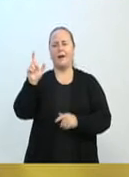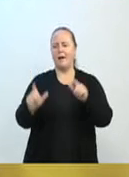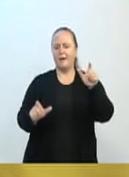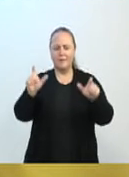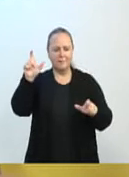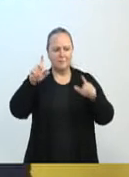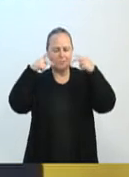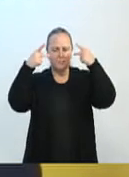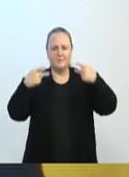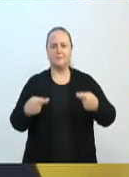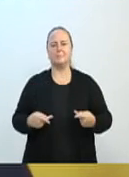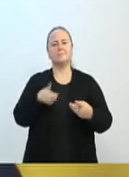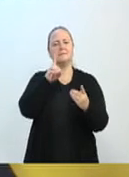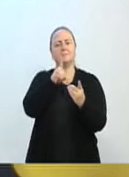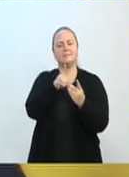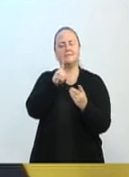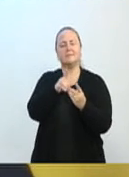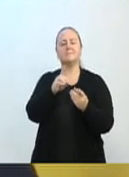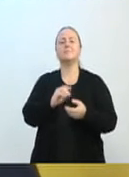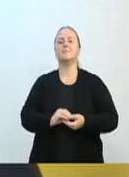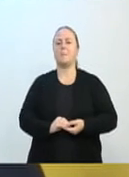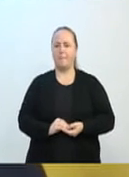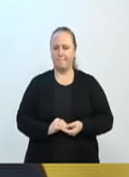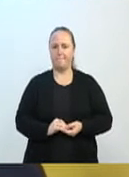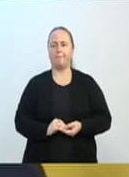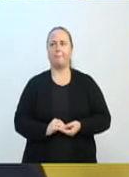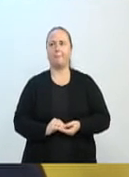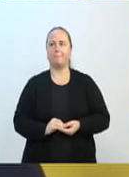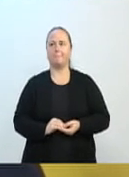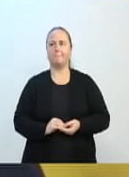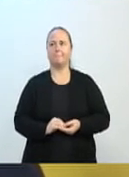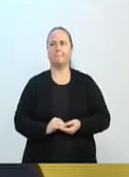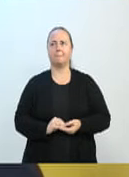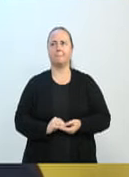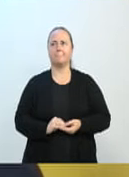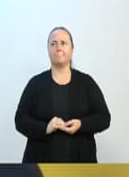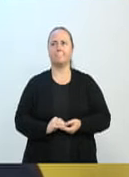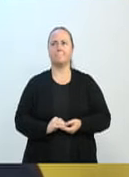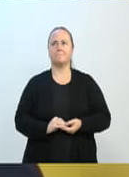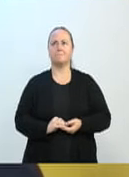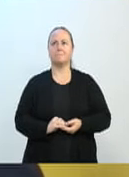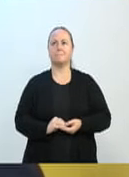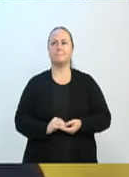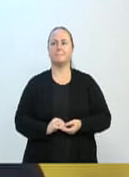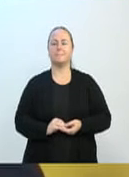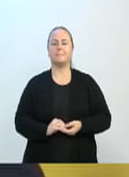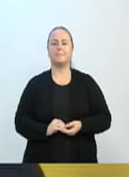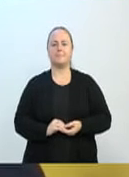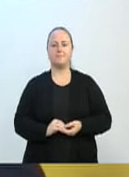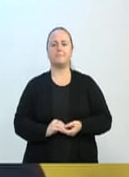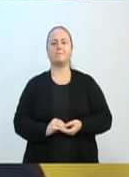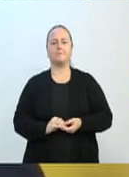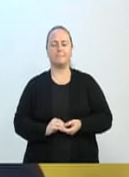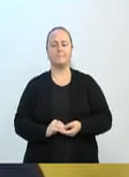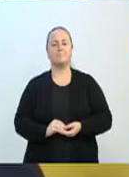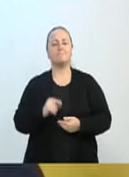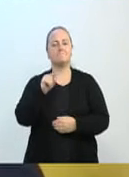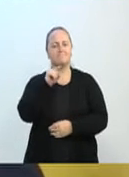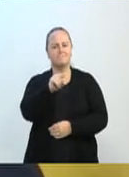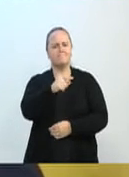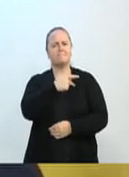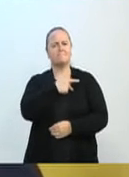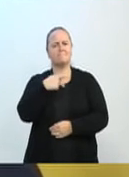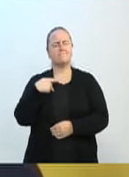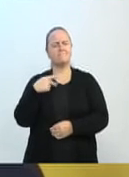atendimento às demandas que tem em cada bairro e o vejo pastor com muita dedicação